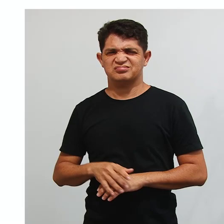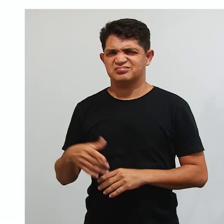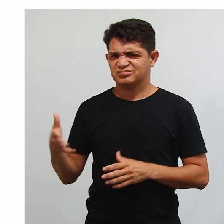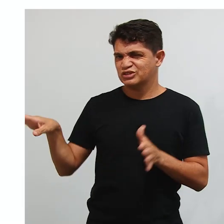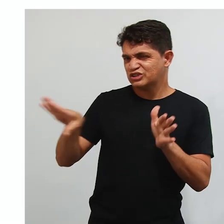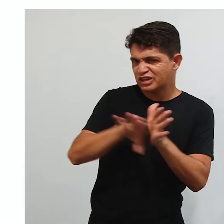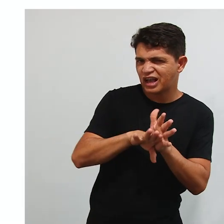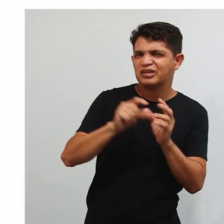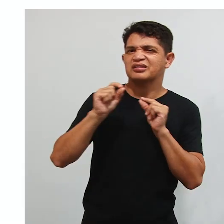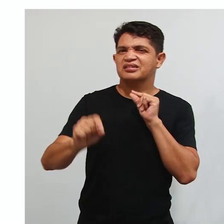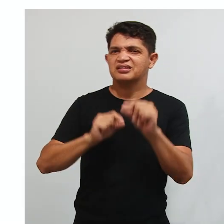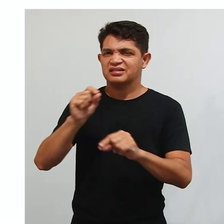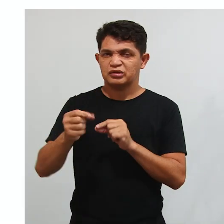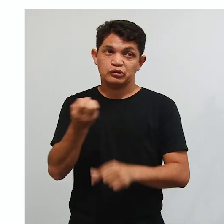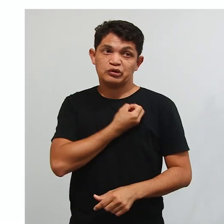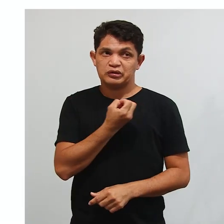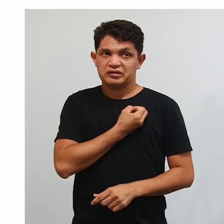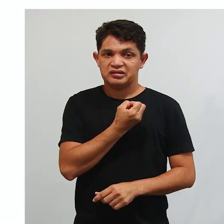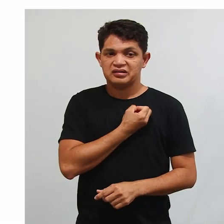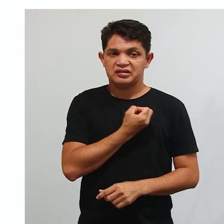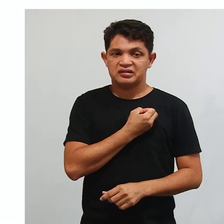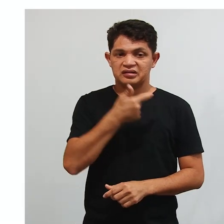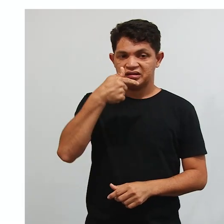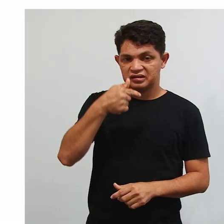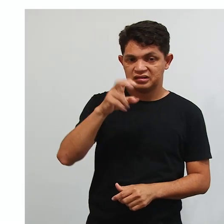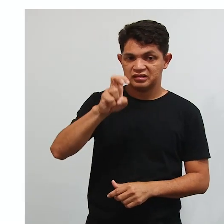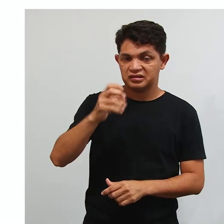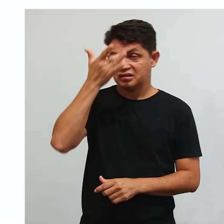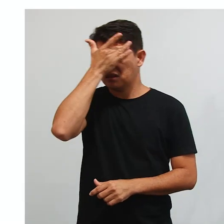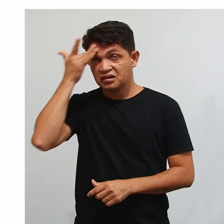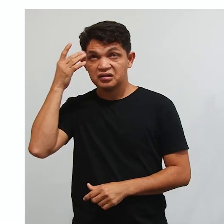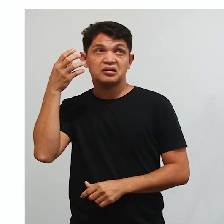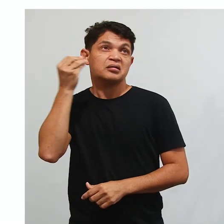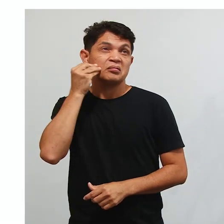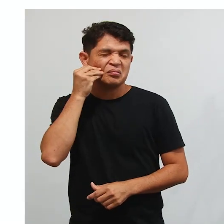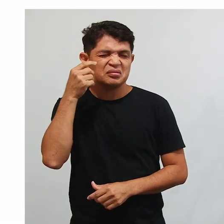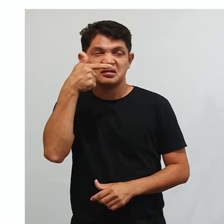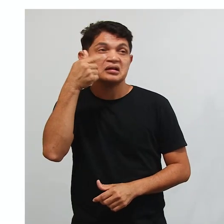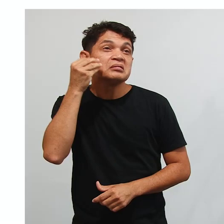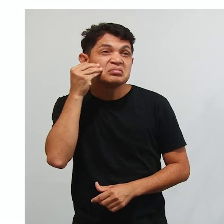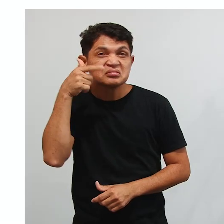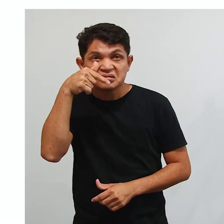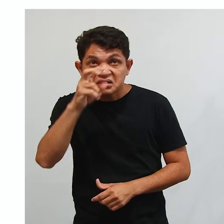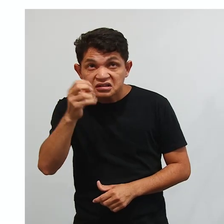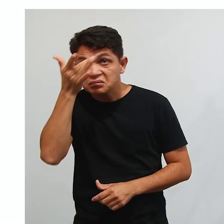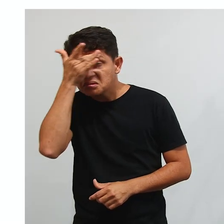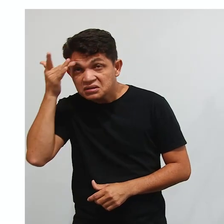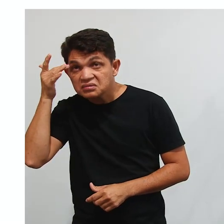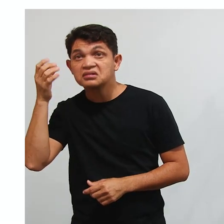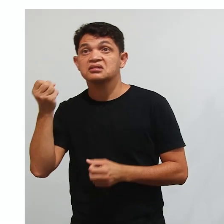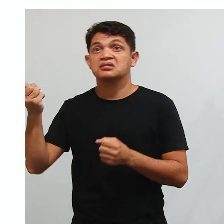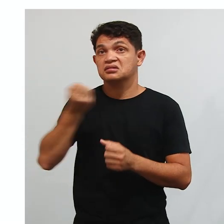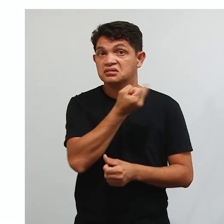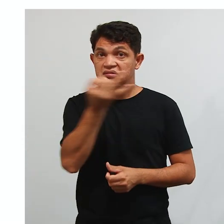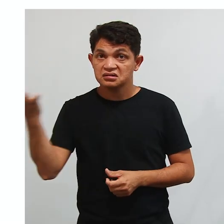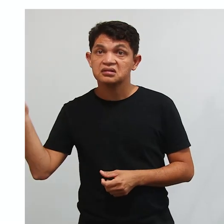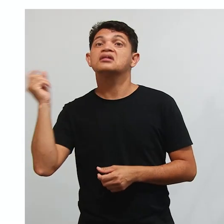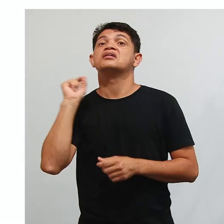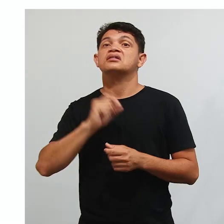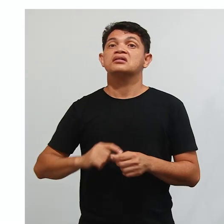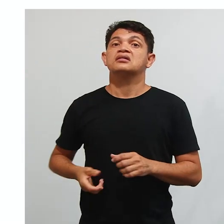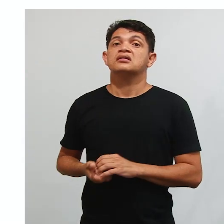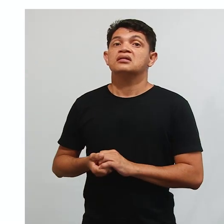eles chegaram a uma a um número né um entre 75 pessoas experimentou o que que a